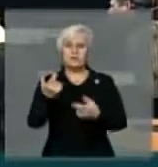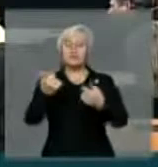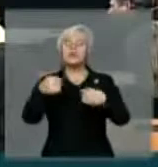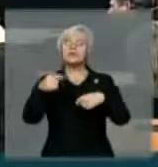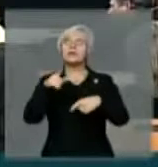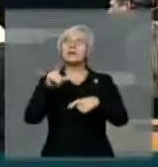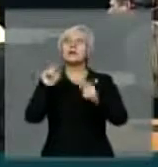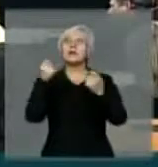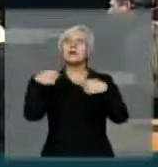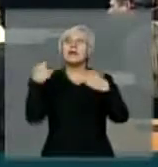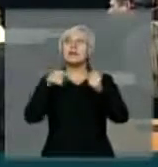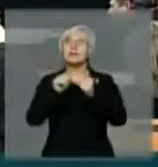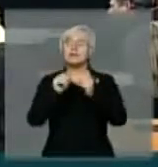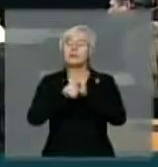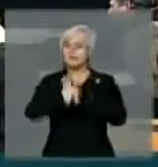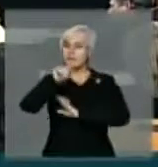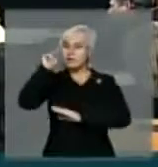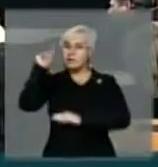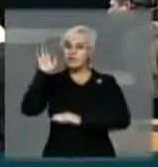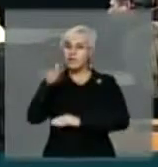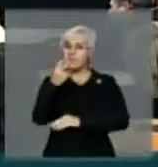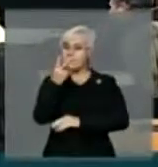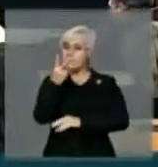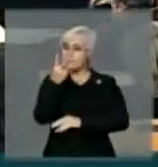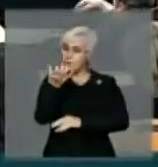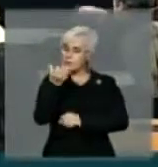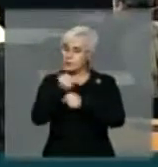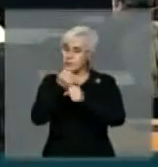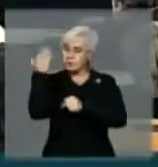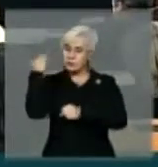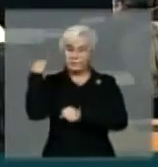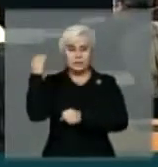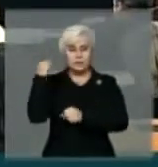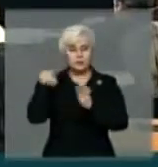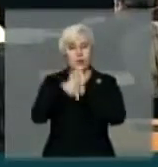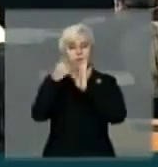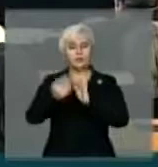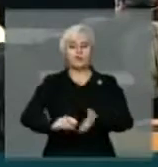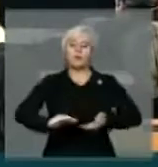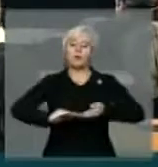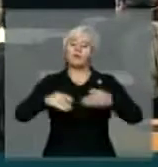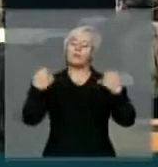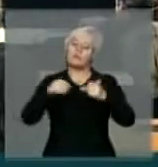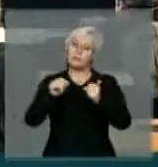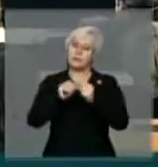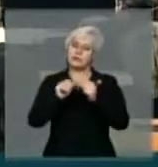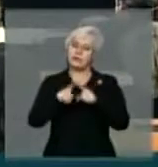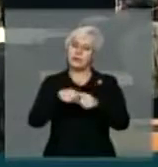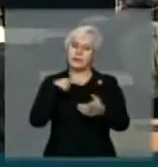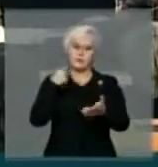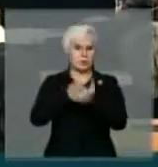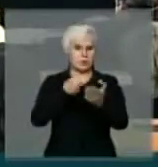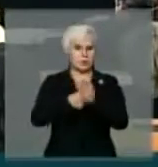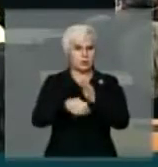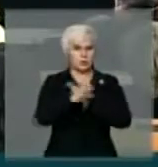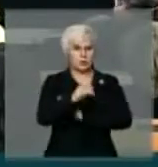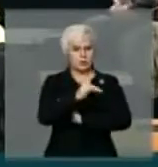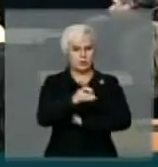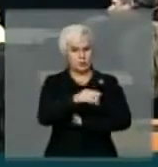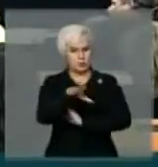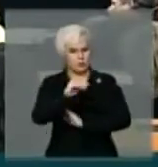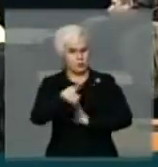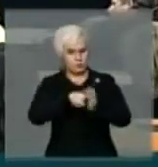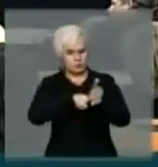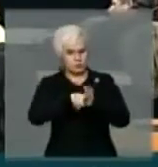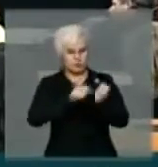há 26 anos? O Congresso. Que autoridade tem o Congresso de cobrar do Executivo, que eventualmente, na avaliação